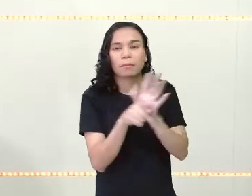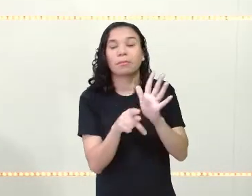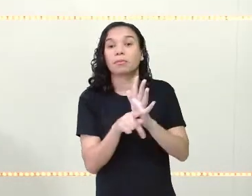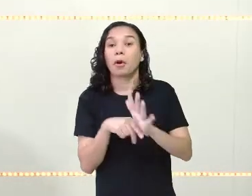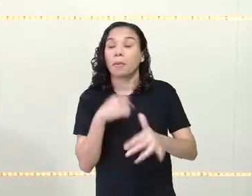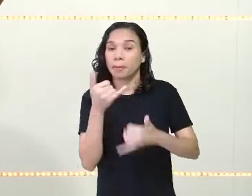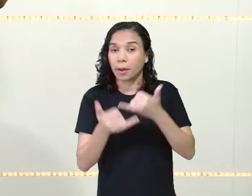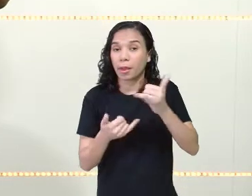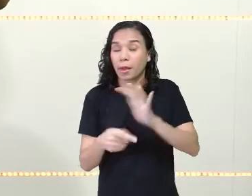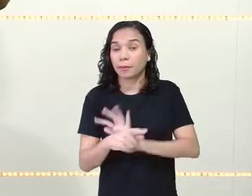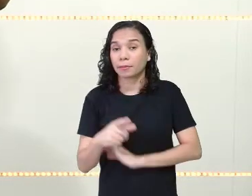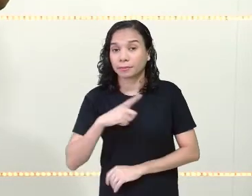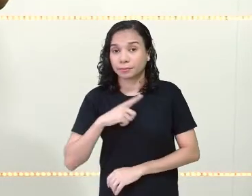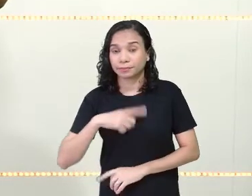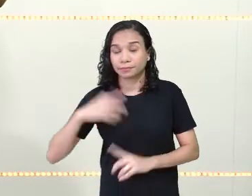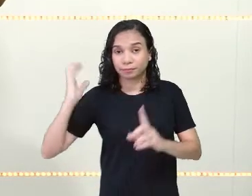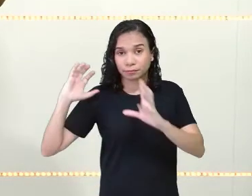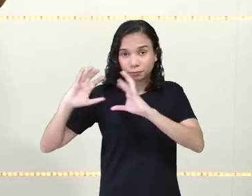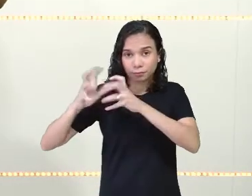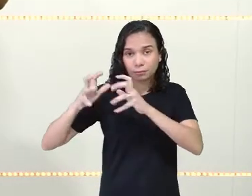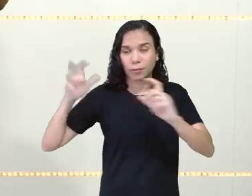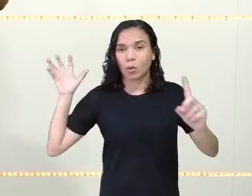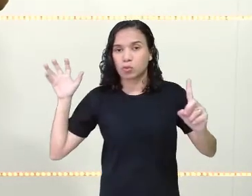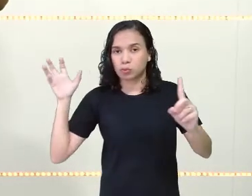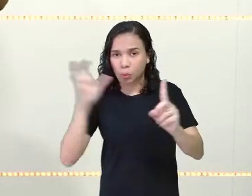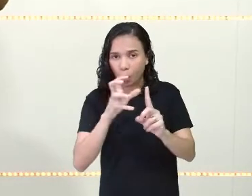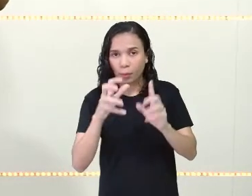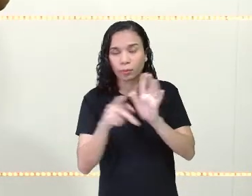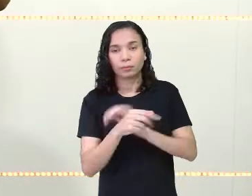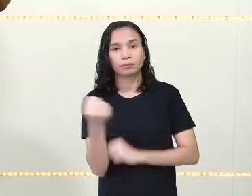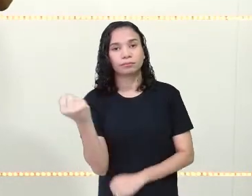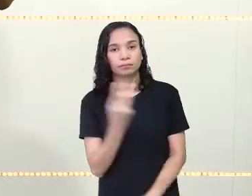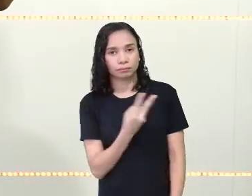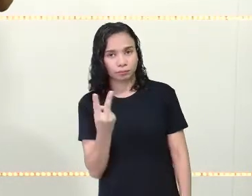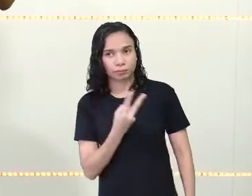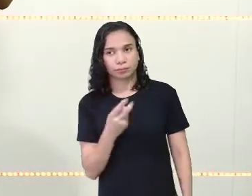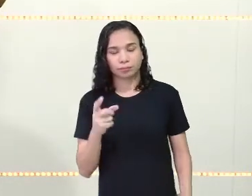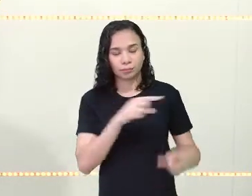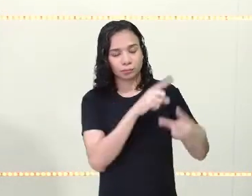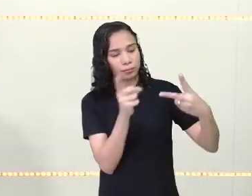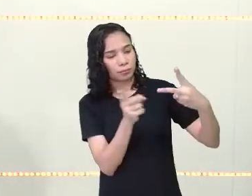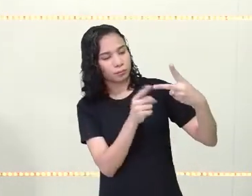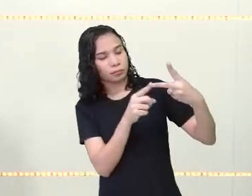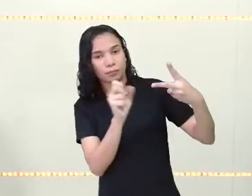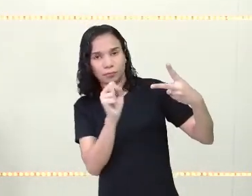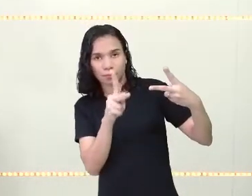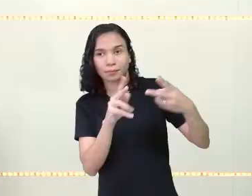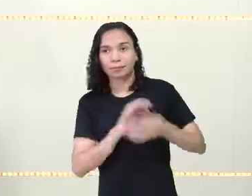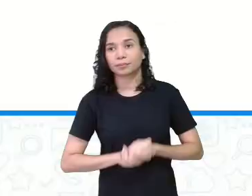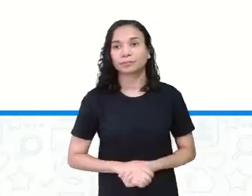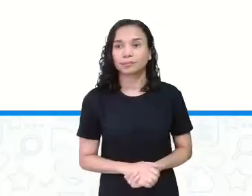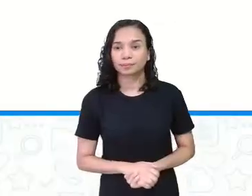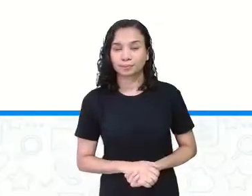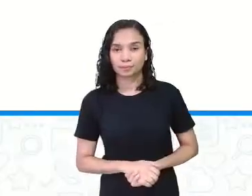você vai marcar a segunda alternativa, regras da queimada, tá?